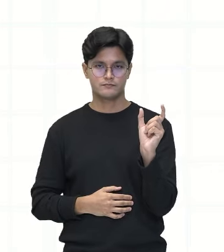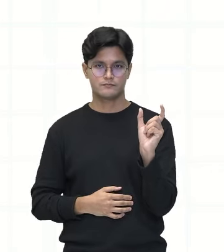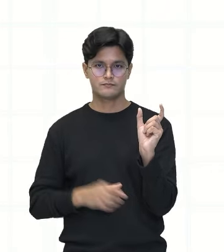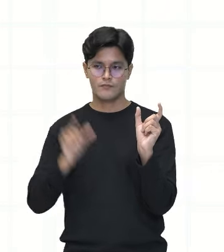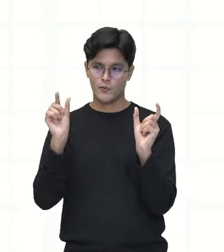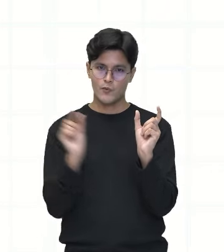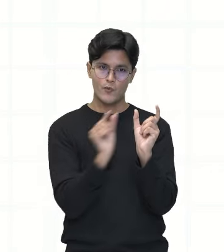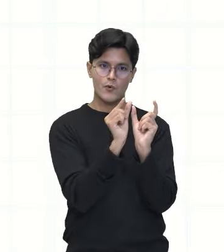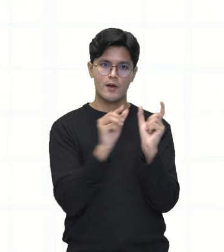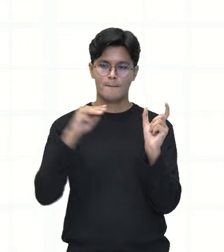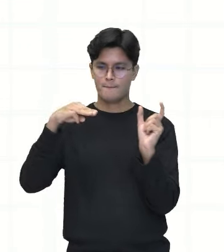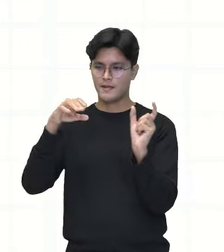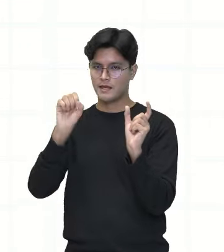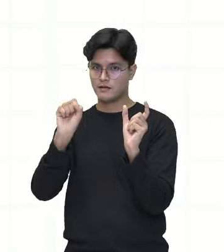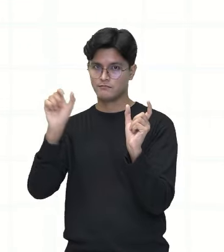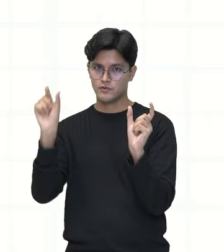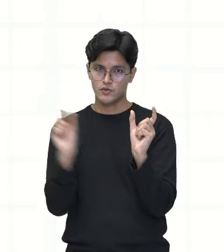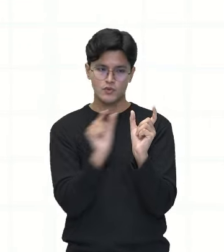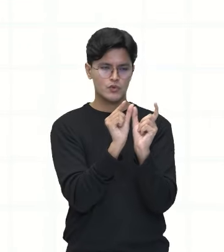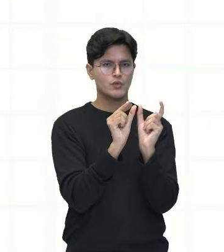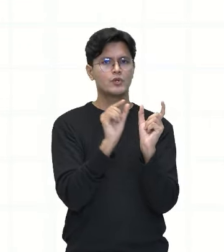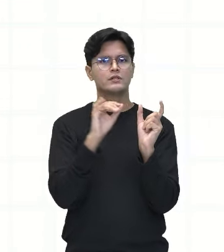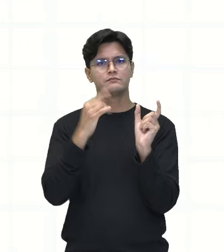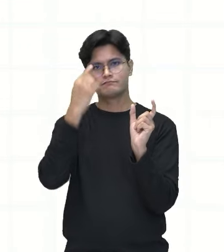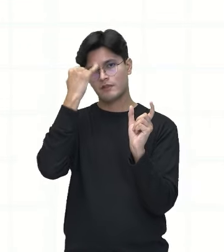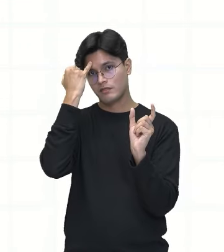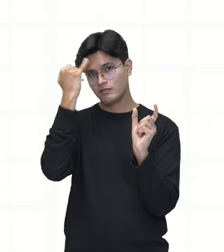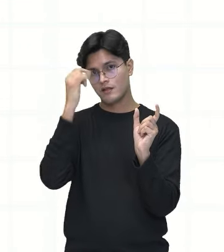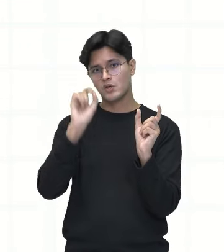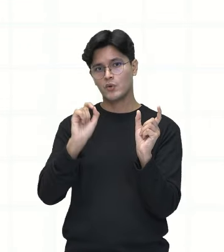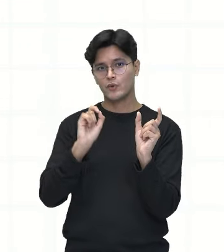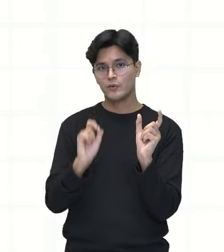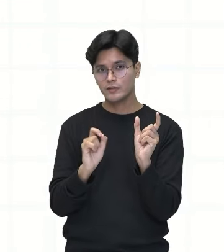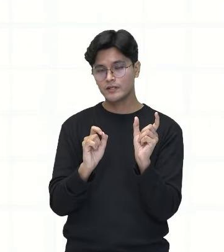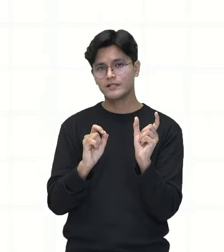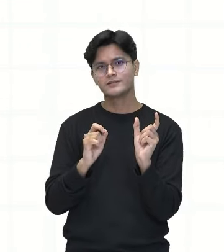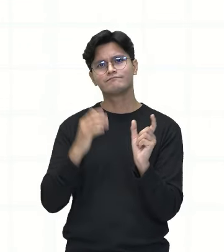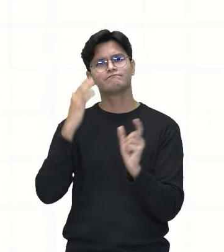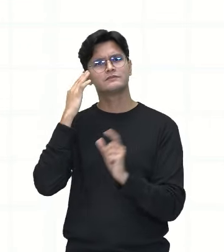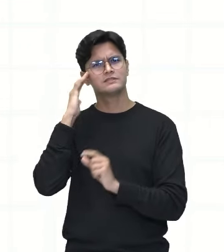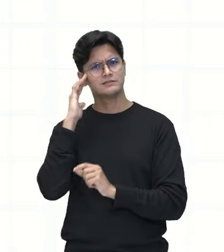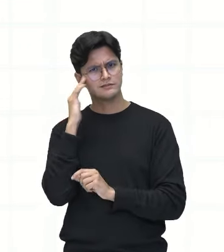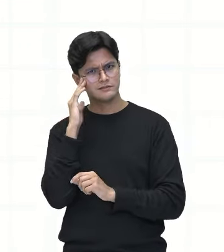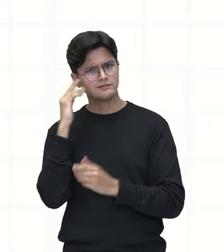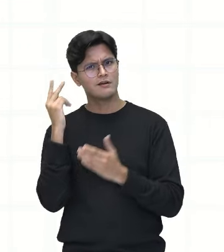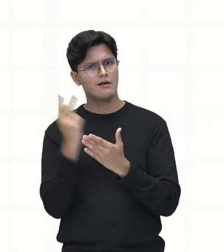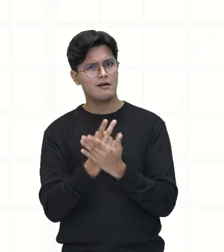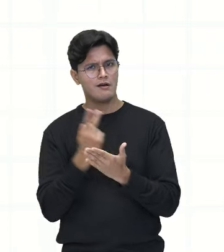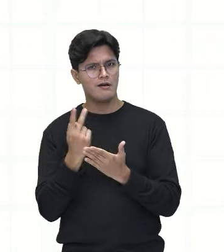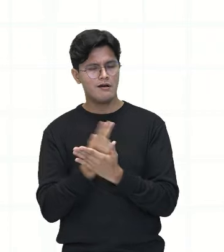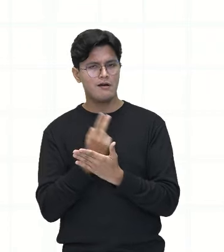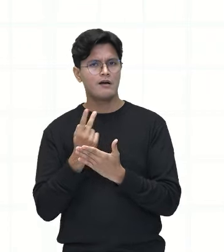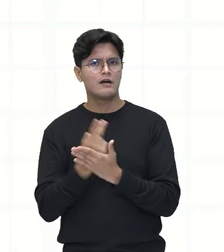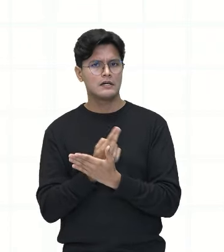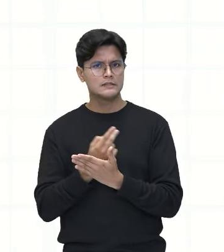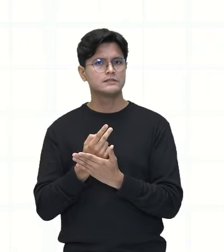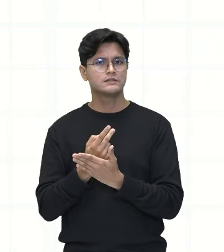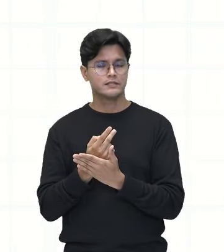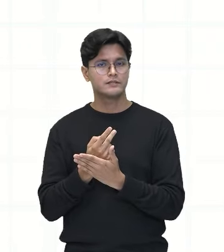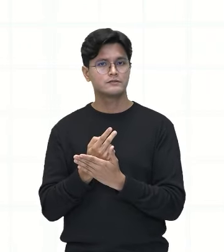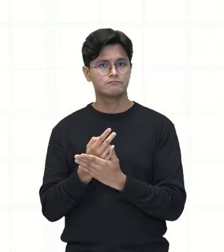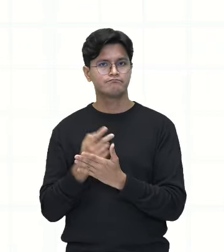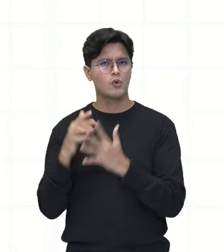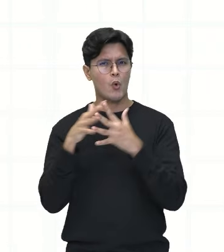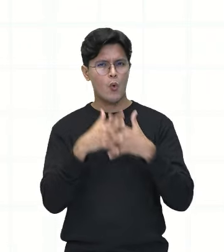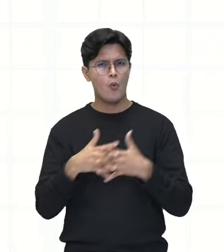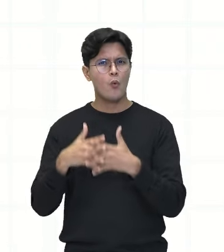entender, deu a ideia de quê? De mal entendido. Algo que foi entendido de forma errada,